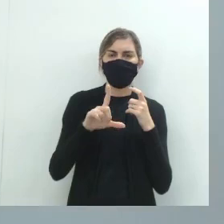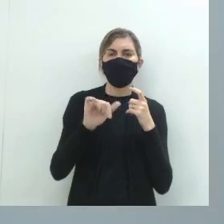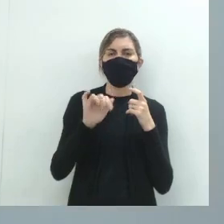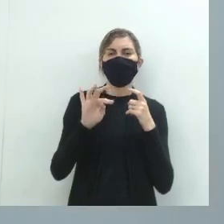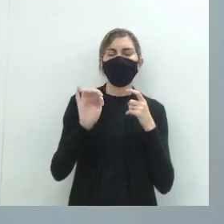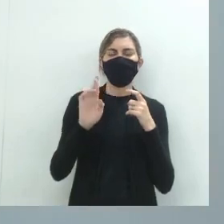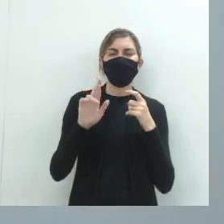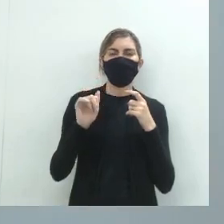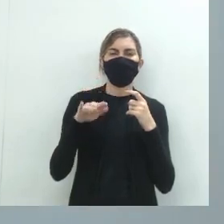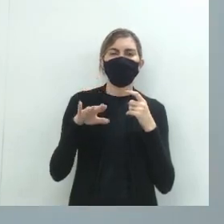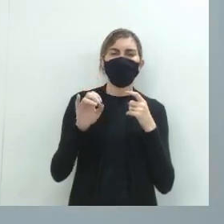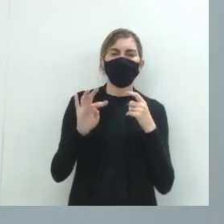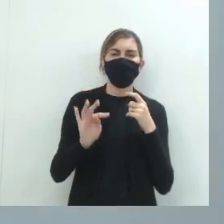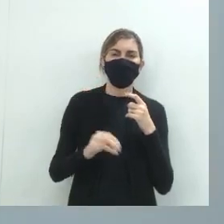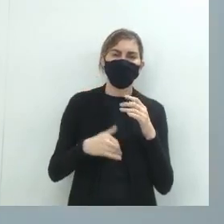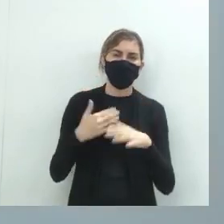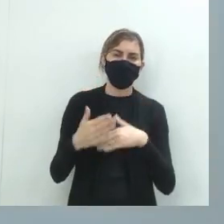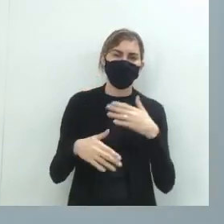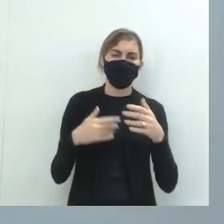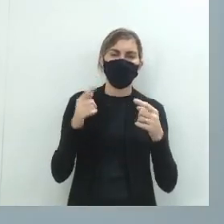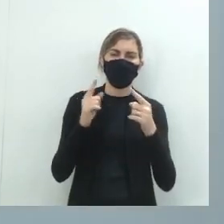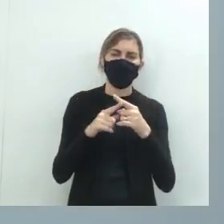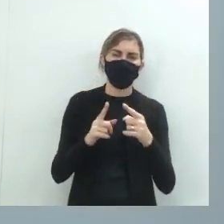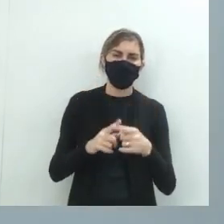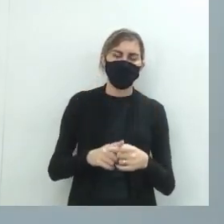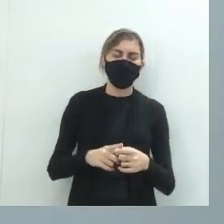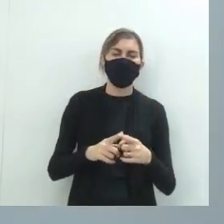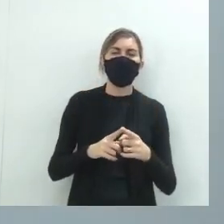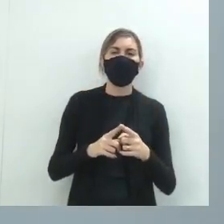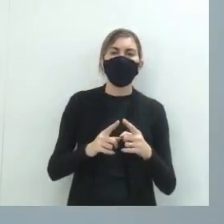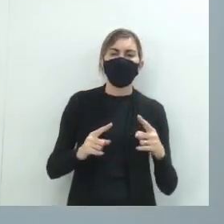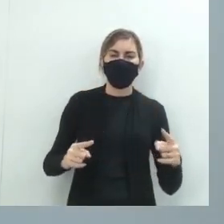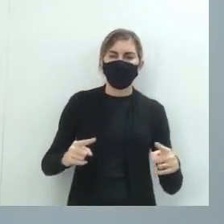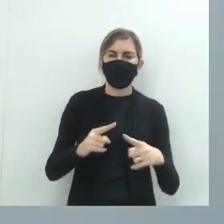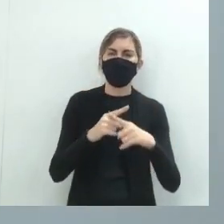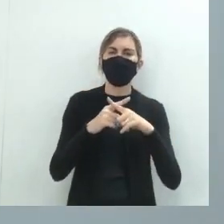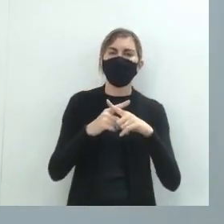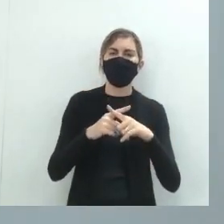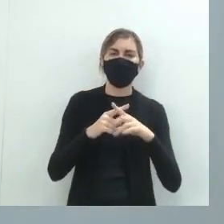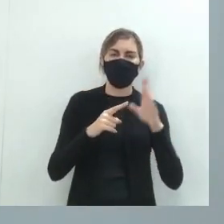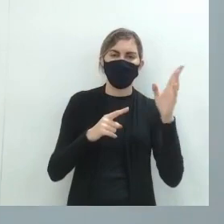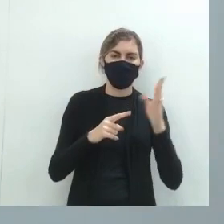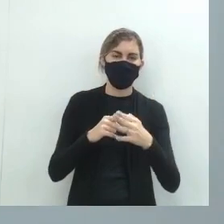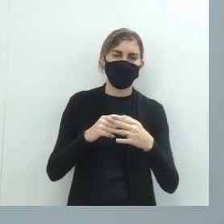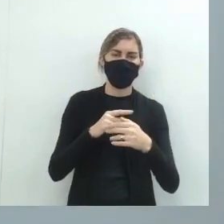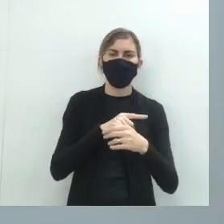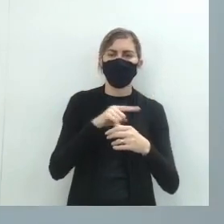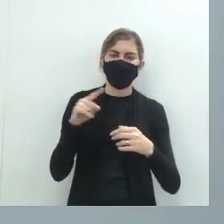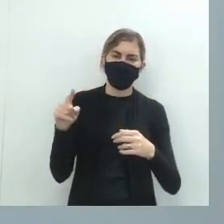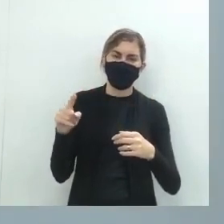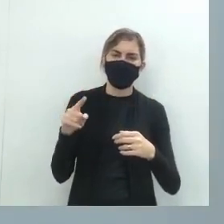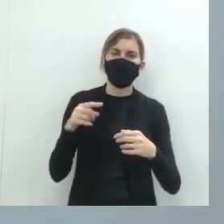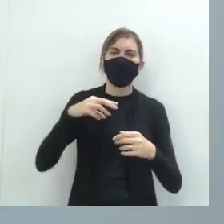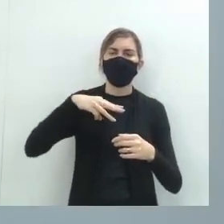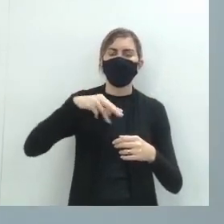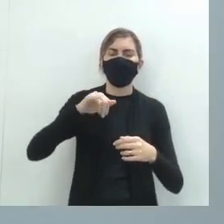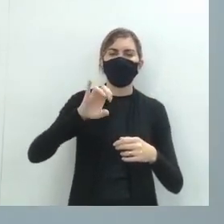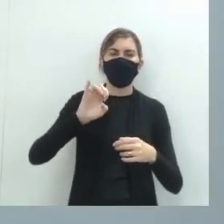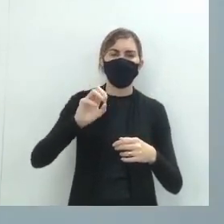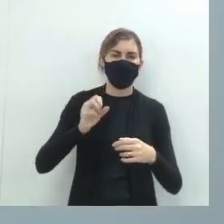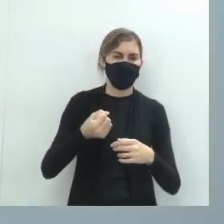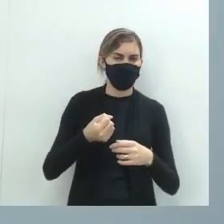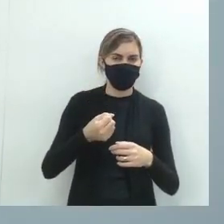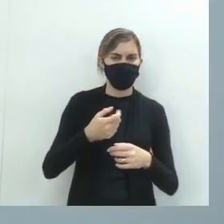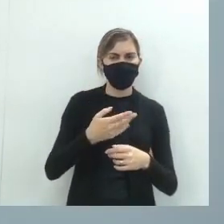literalmente, numa proporção, aplicando meios e extremos. Aplica meios e extremos